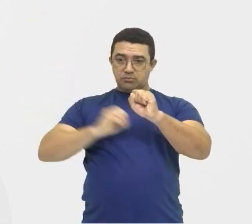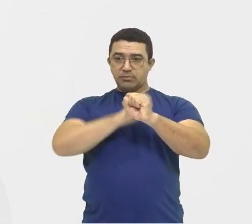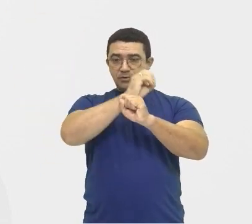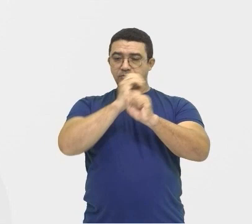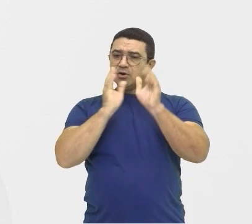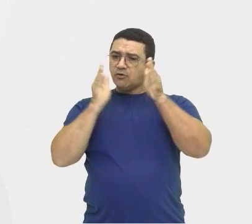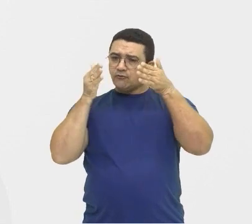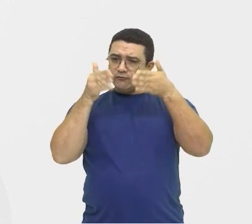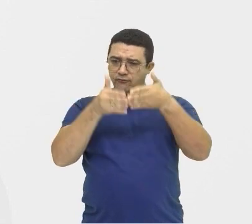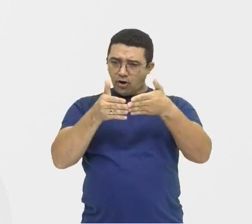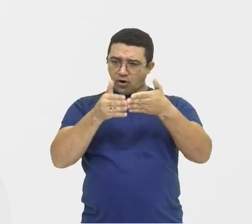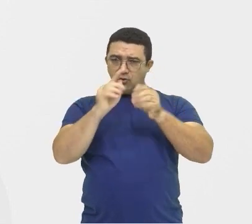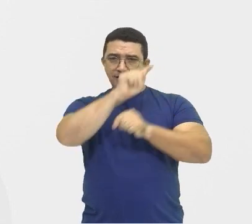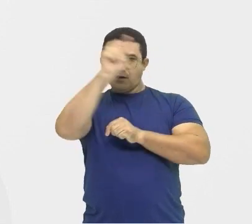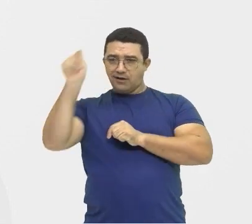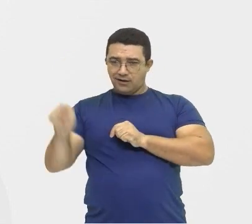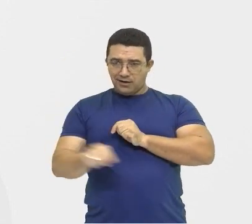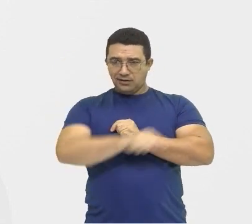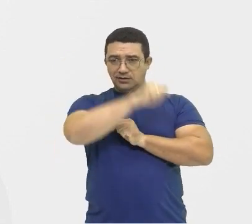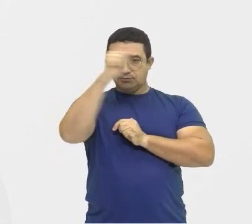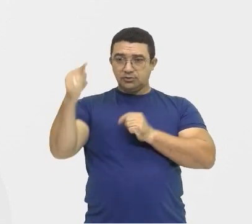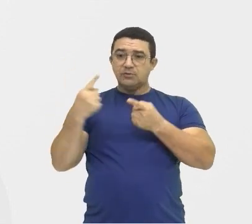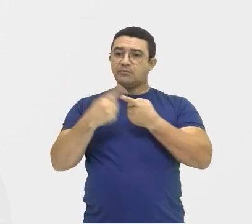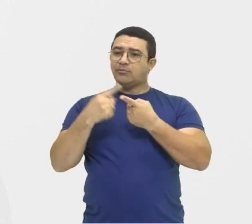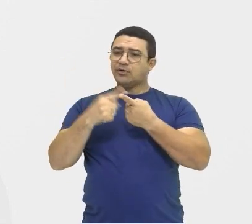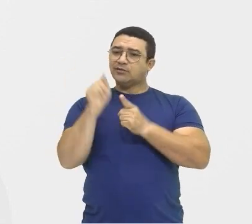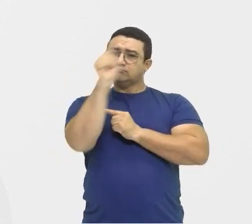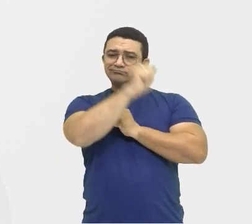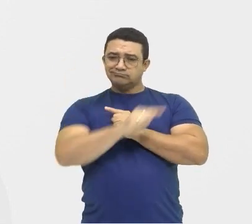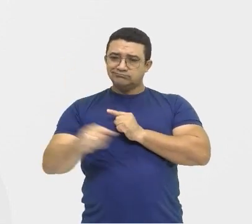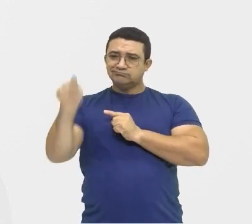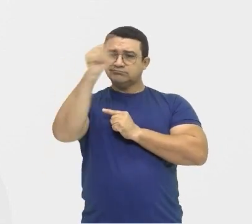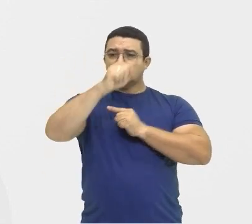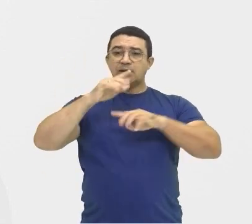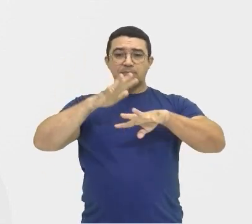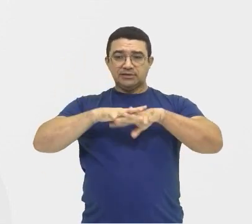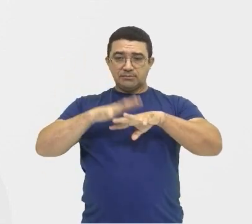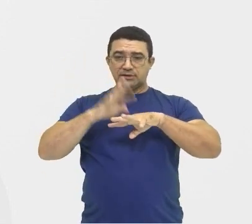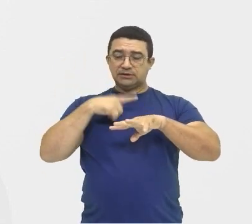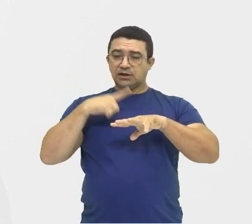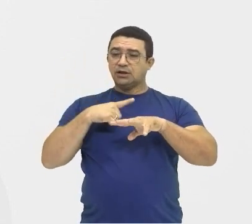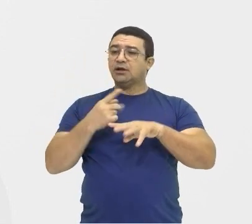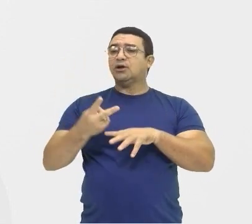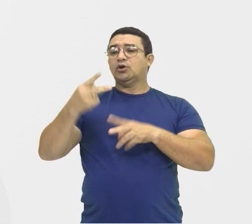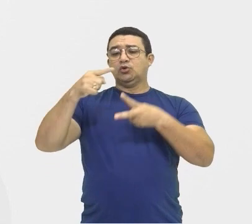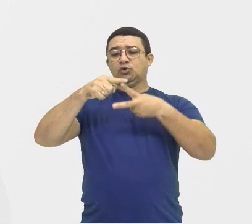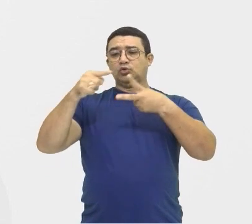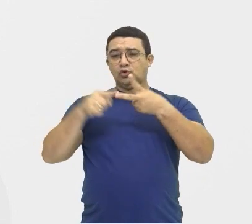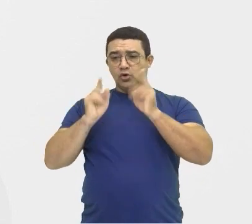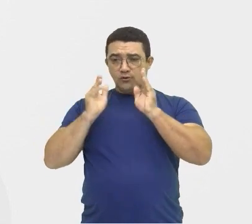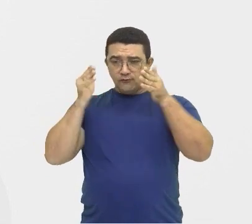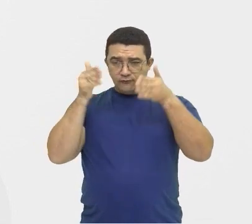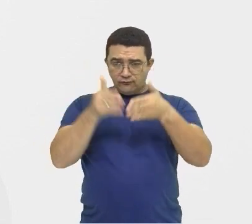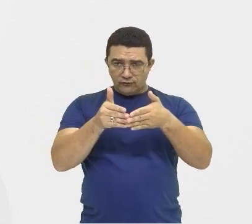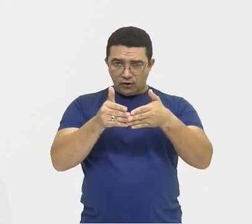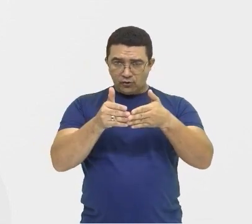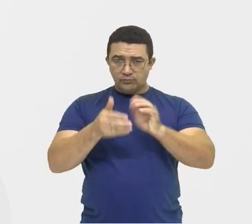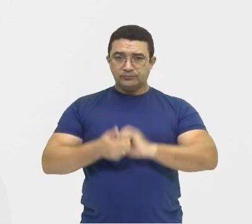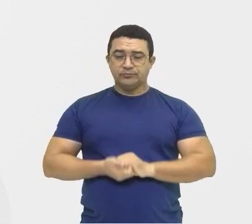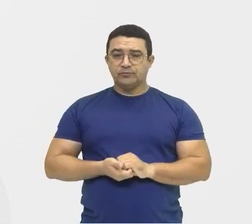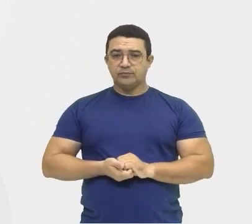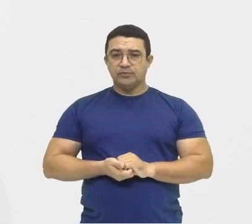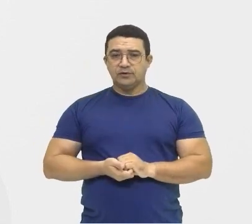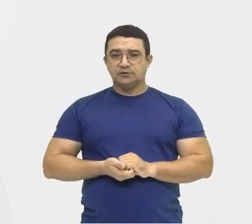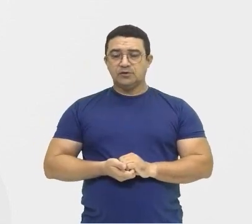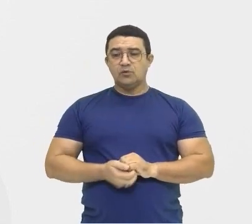elipse, porque uma das características dessa figura matemática é que ela possui dois focos. E o foco está, em um dos